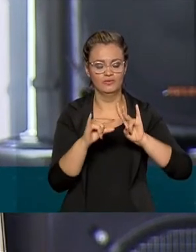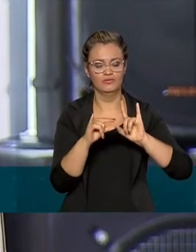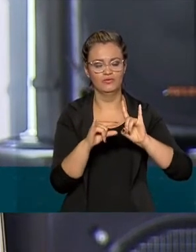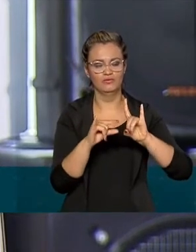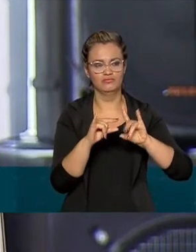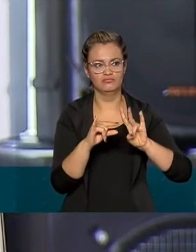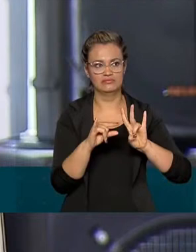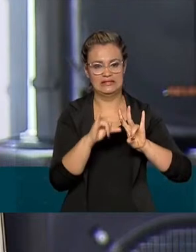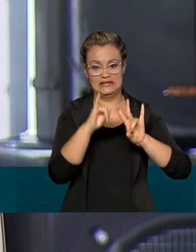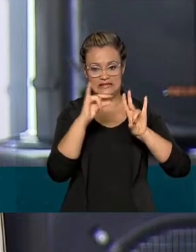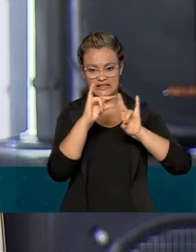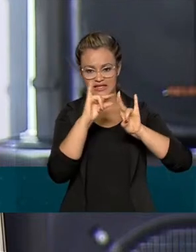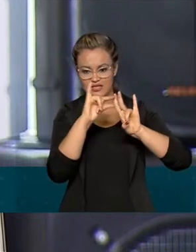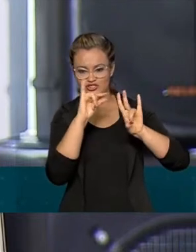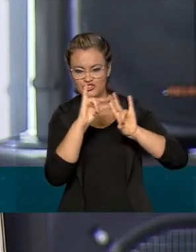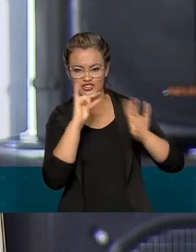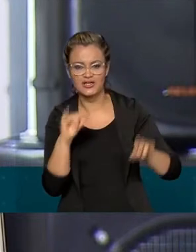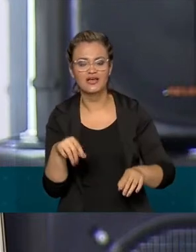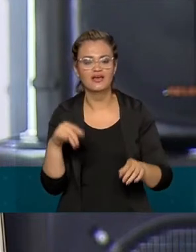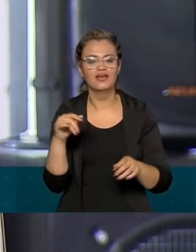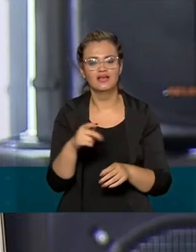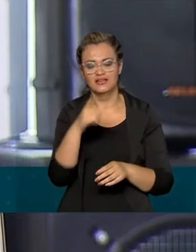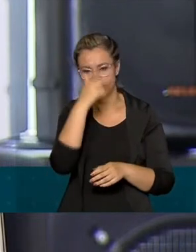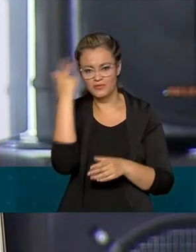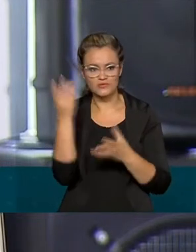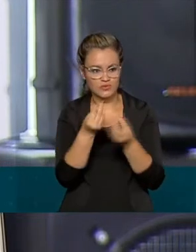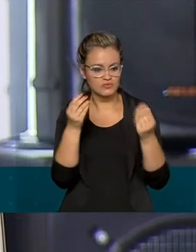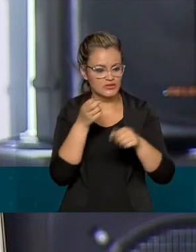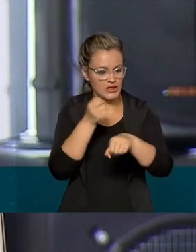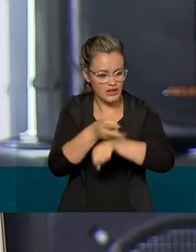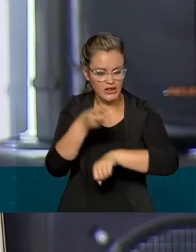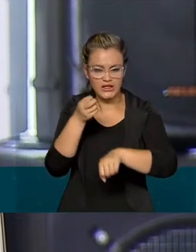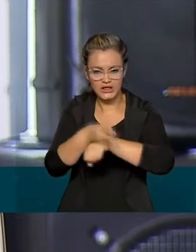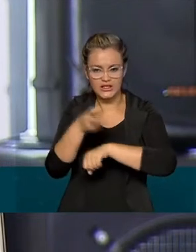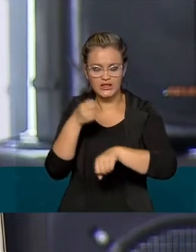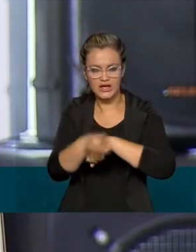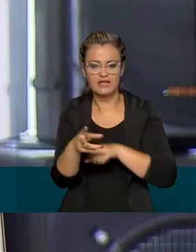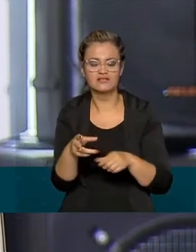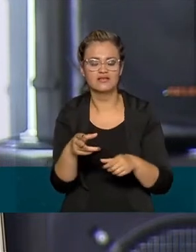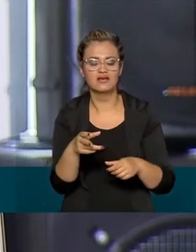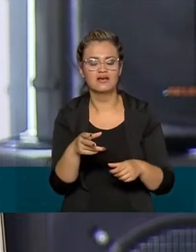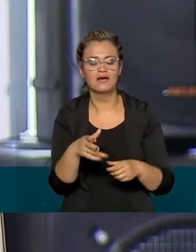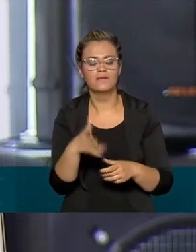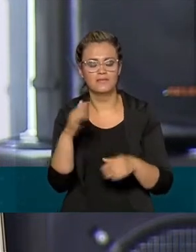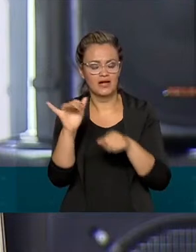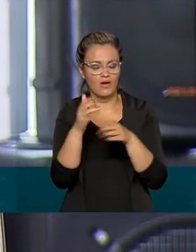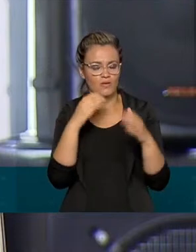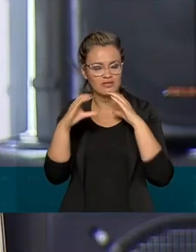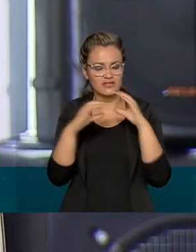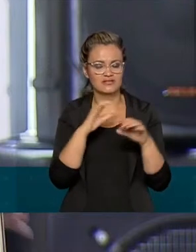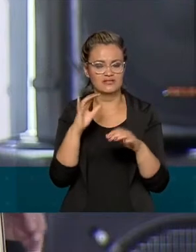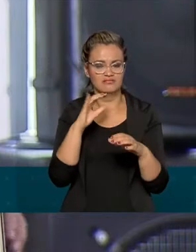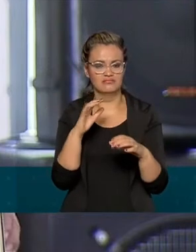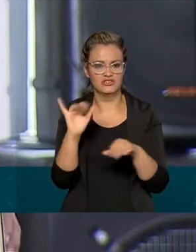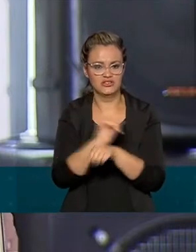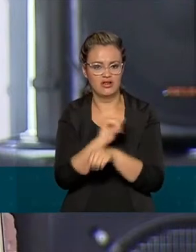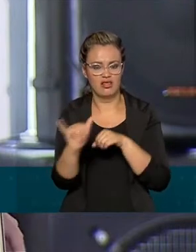de usuários, que representam um imenso potencial de alcance para a comunicação estratégica do